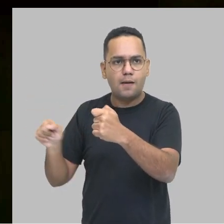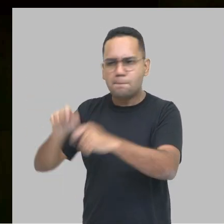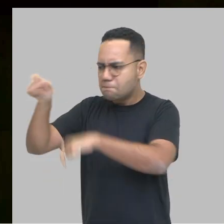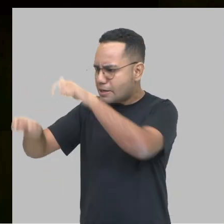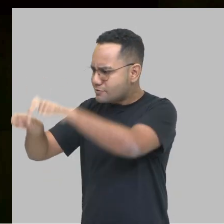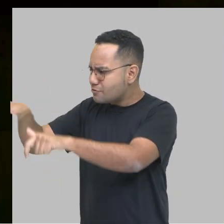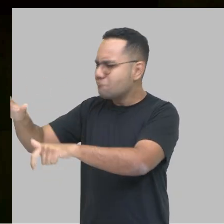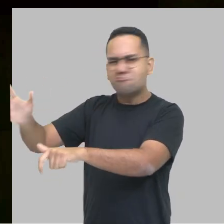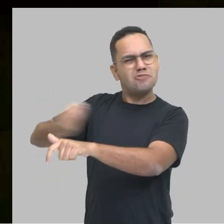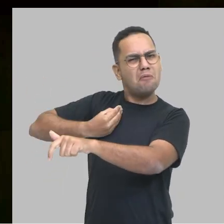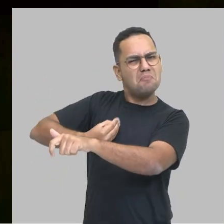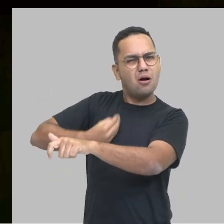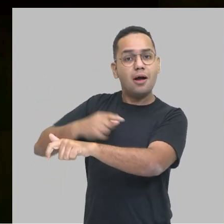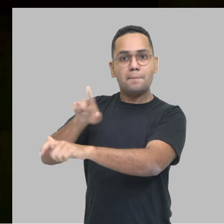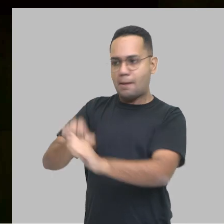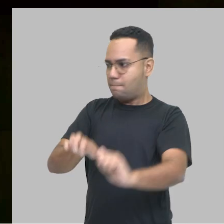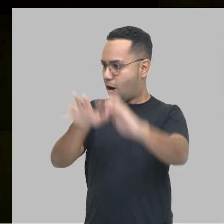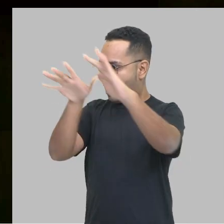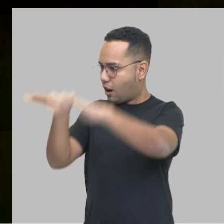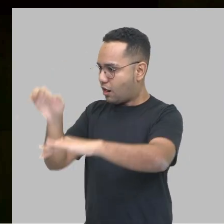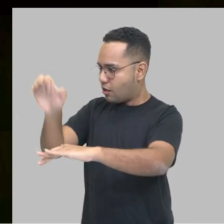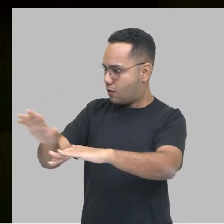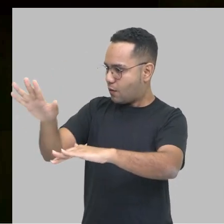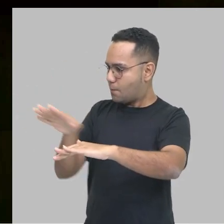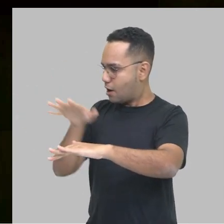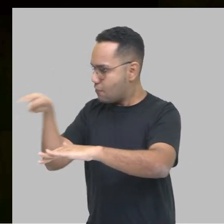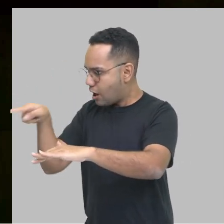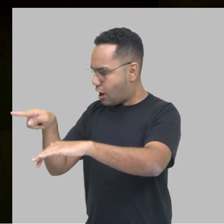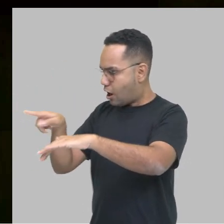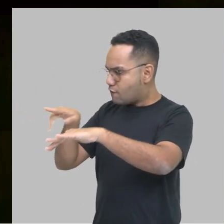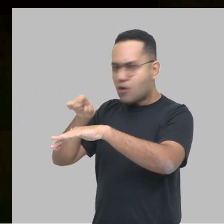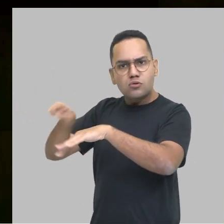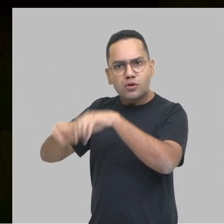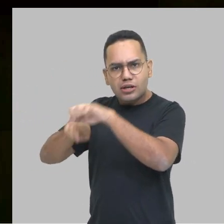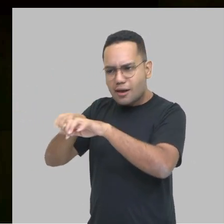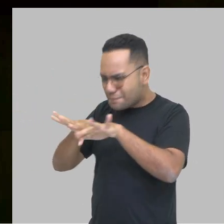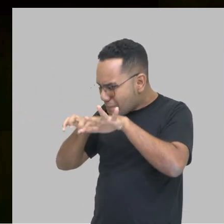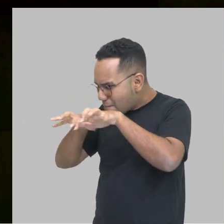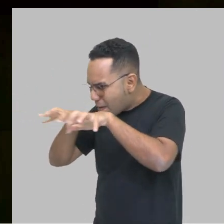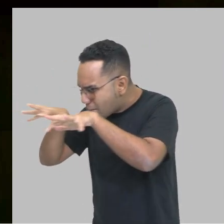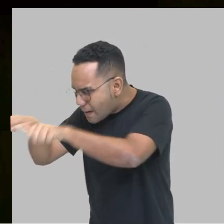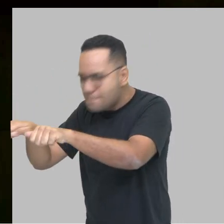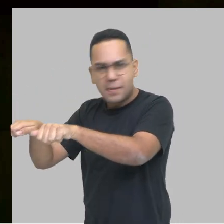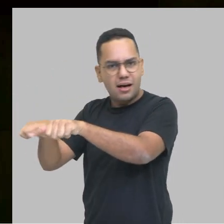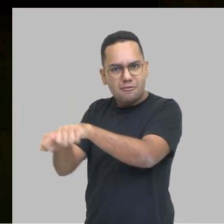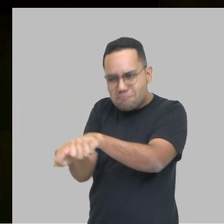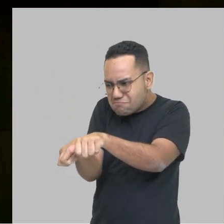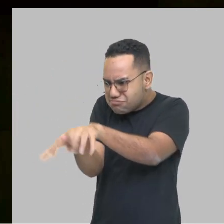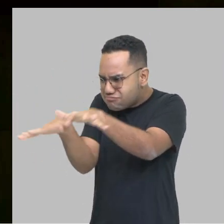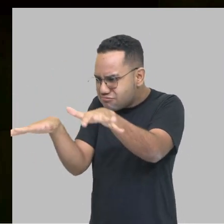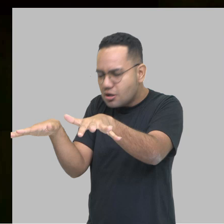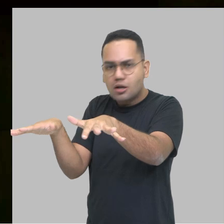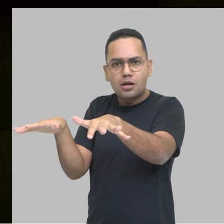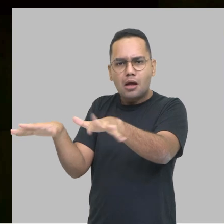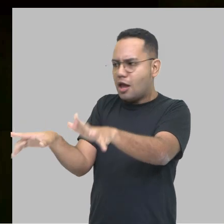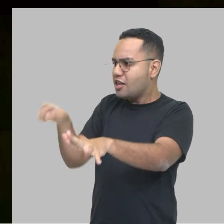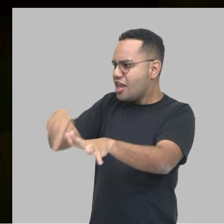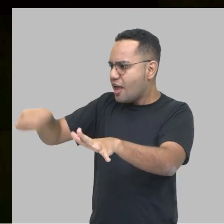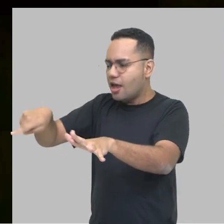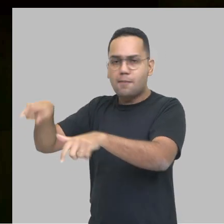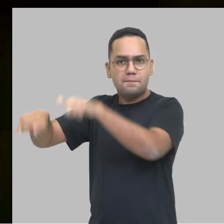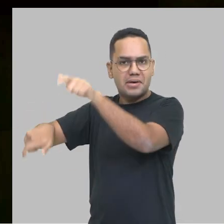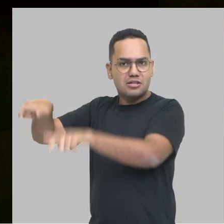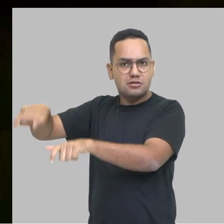ali moravam, obrigavam muitas vezes as pessoas que moravam ali a falar o seu